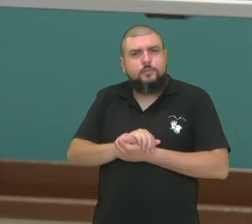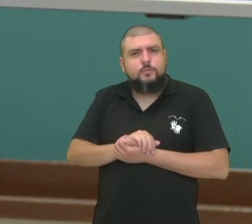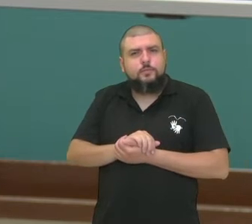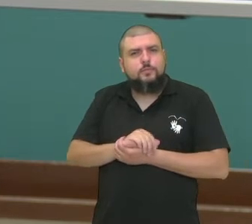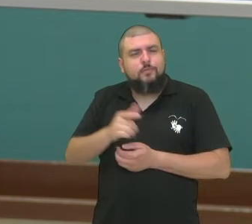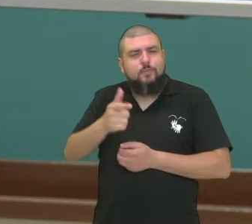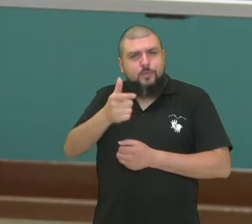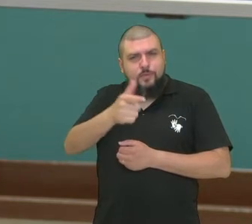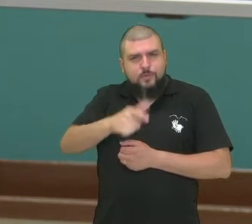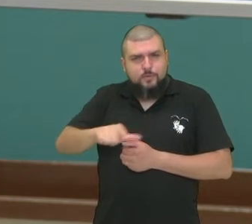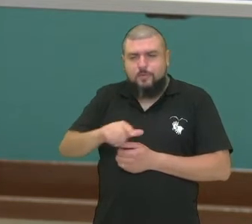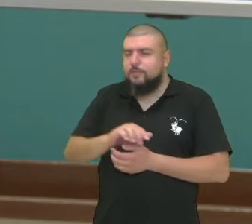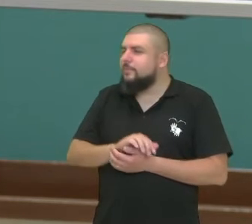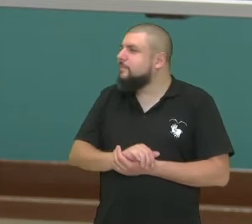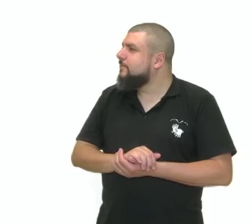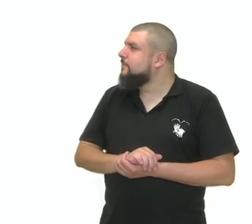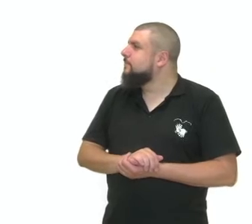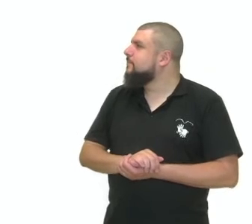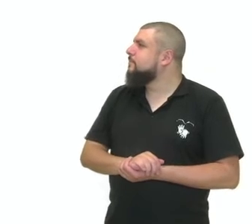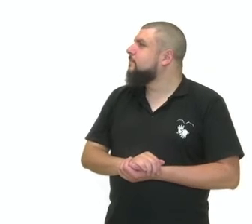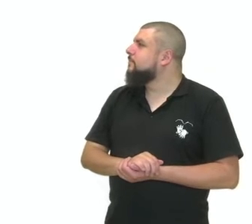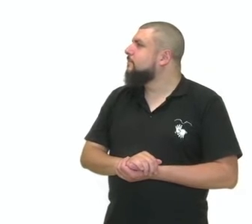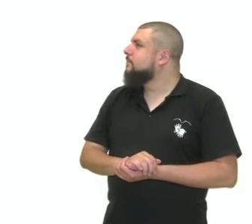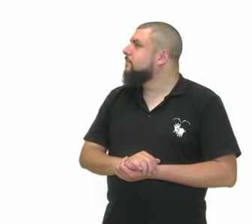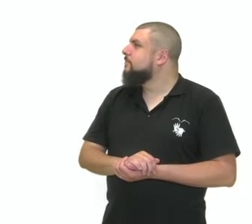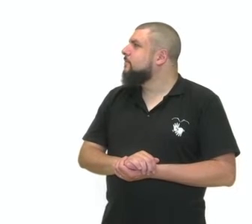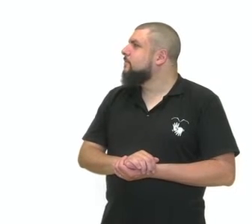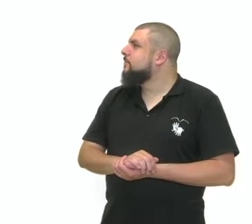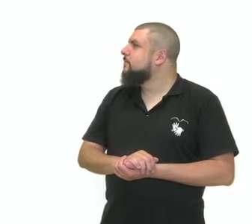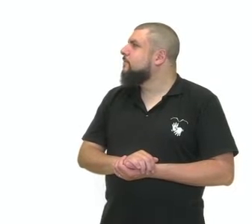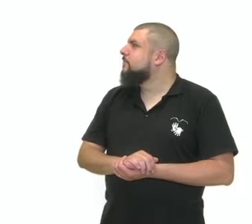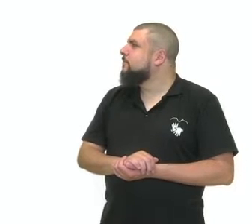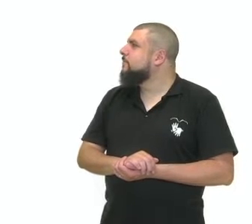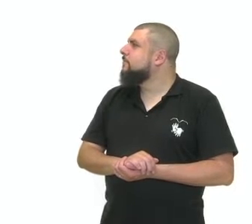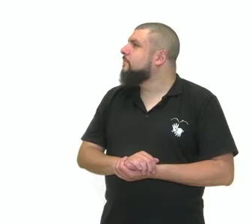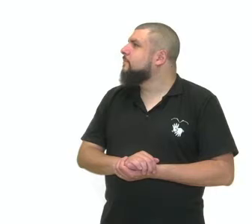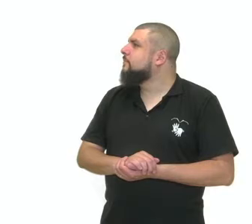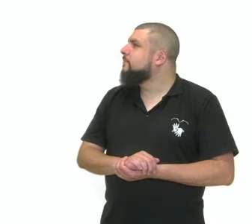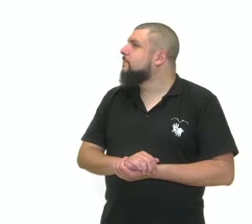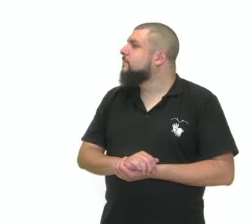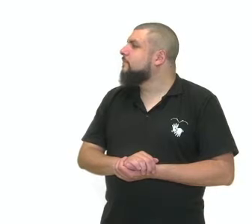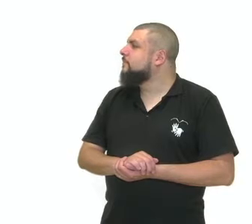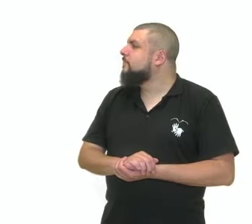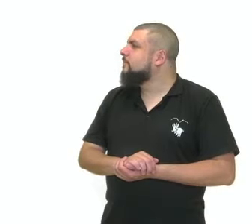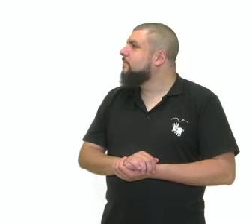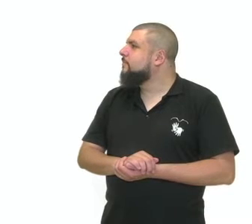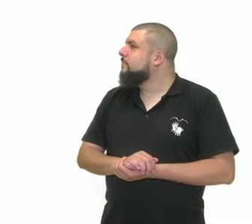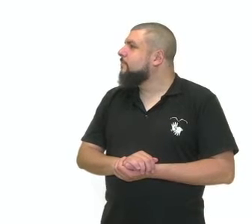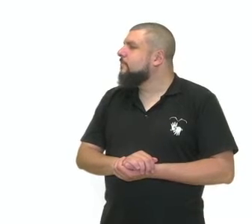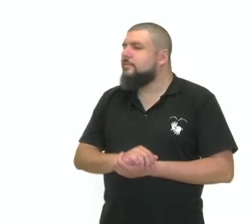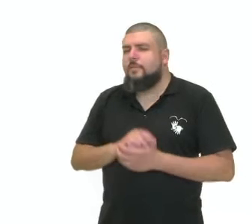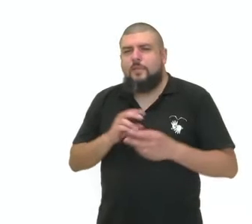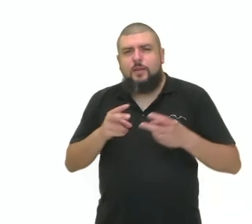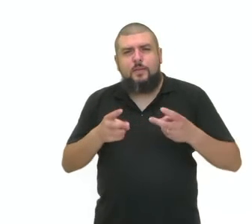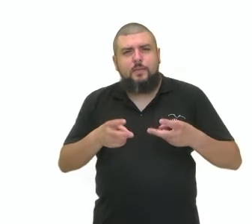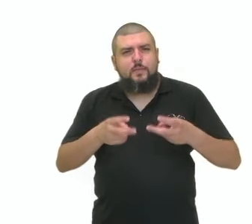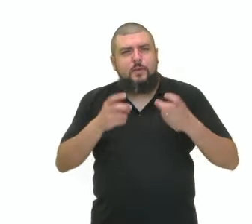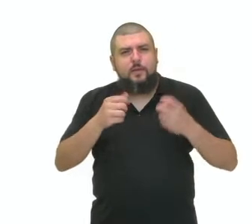Novamente, na charge de Laerte, né? Observamos aqui o quê? Uma mãe, em que